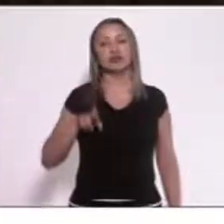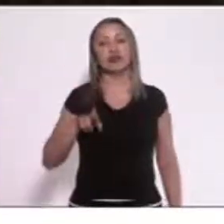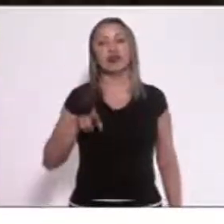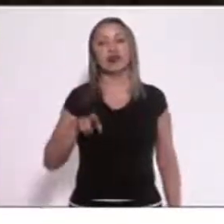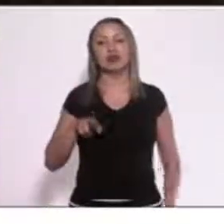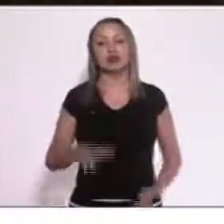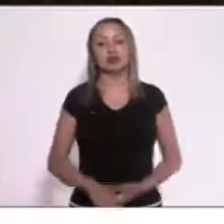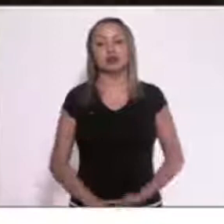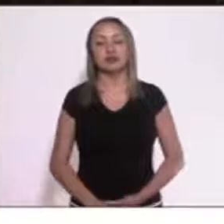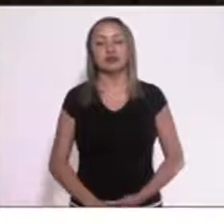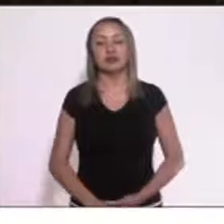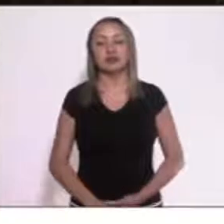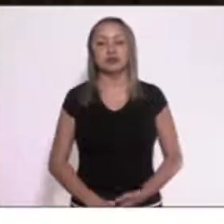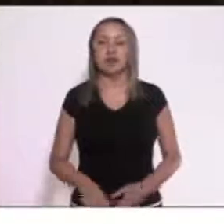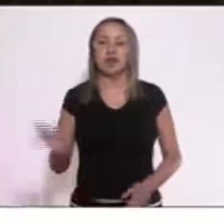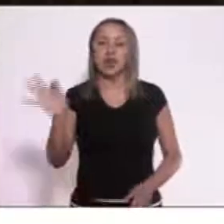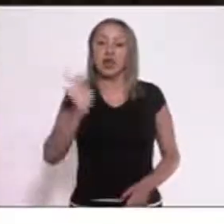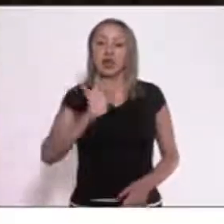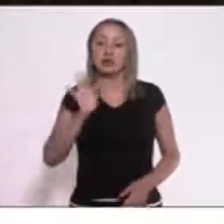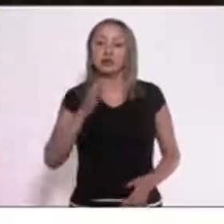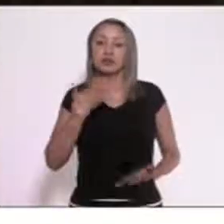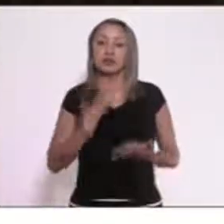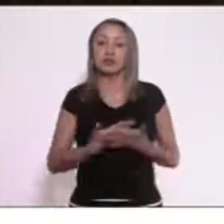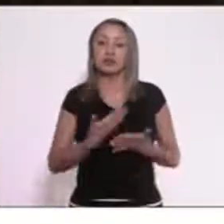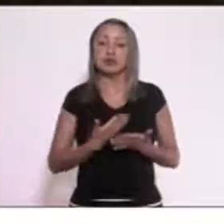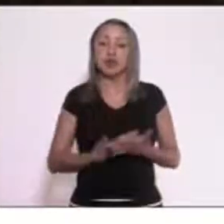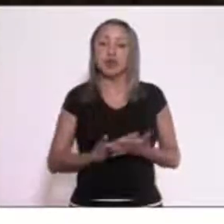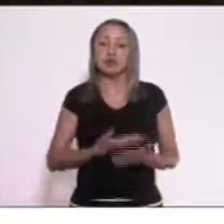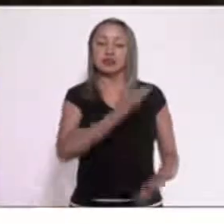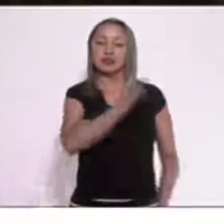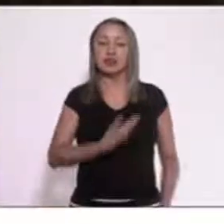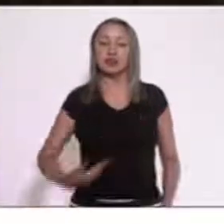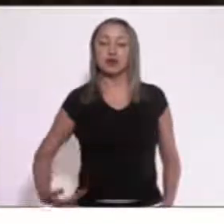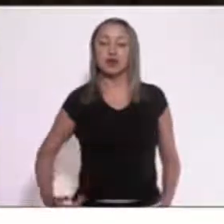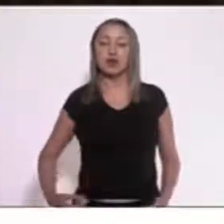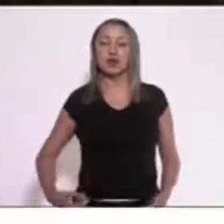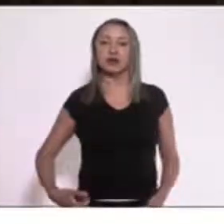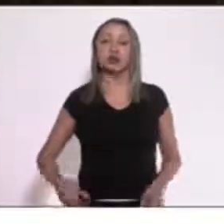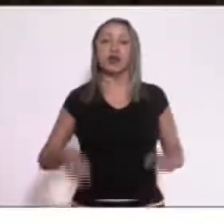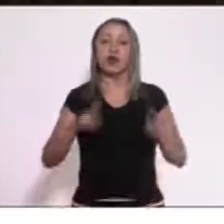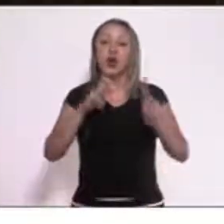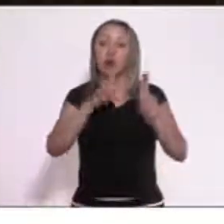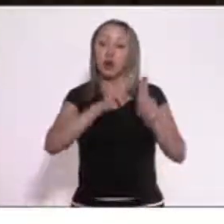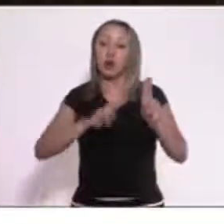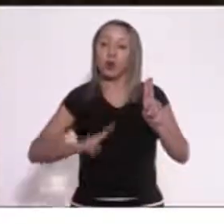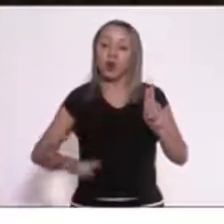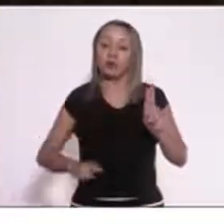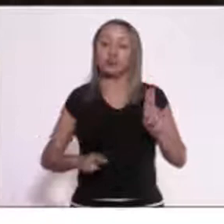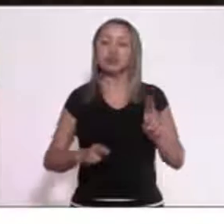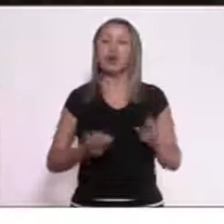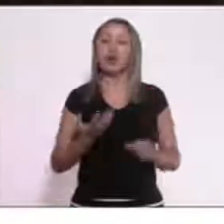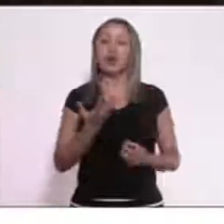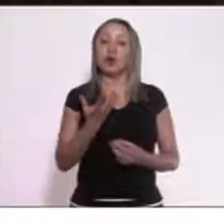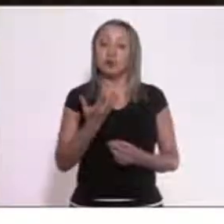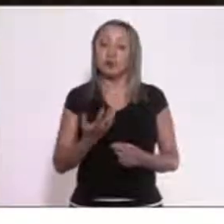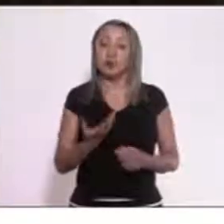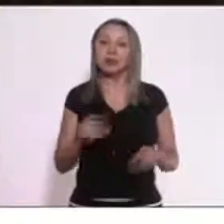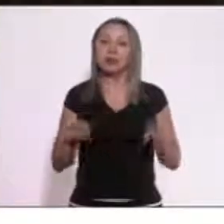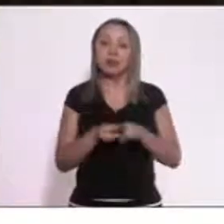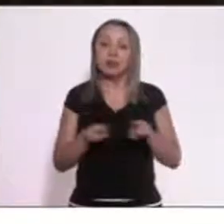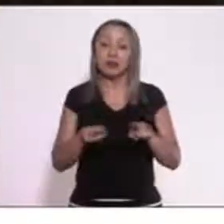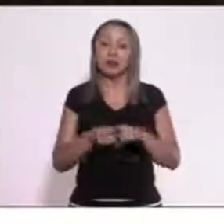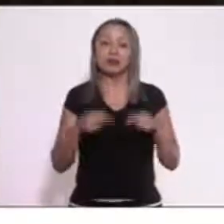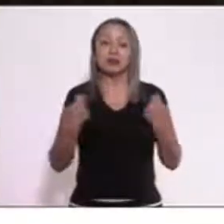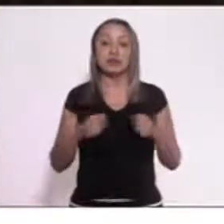Agora, as universidades públicas, o ERJ, o ENF e o ESO, vão ter